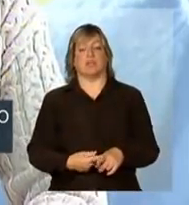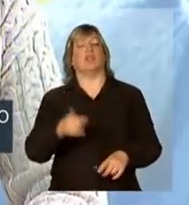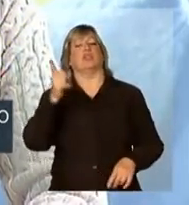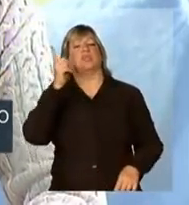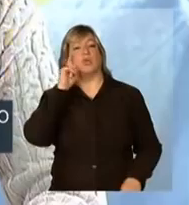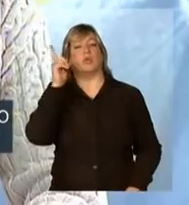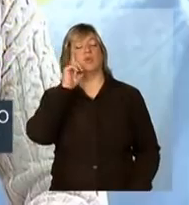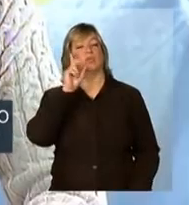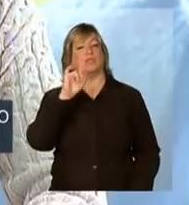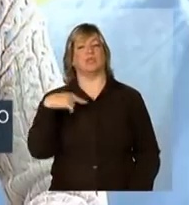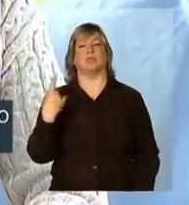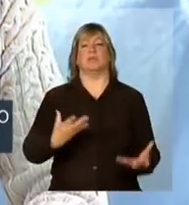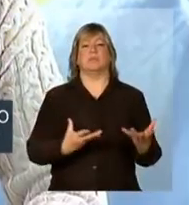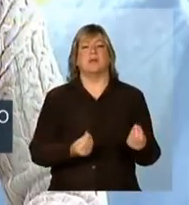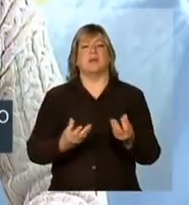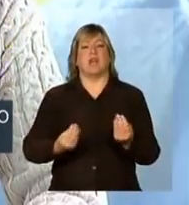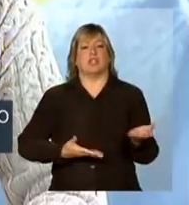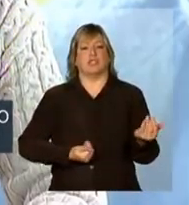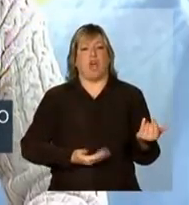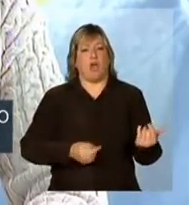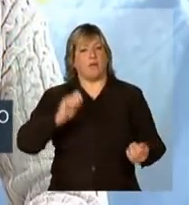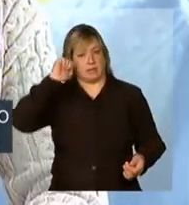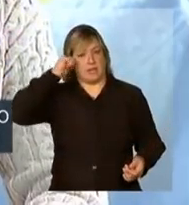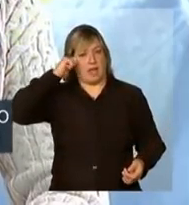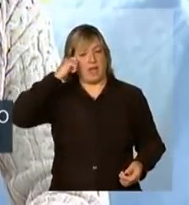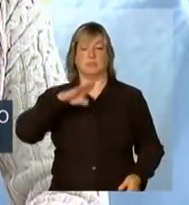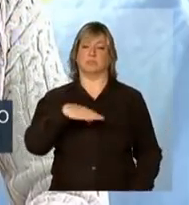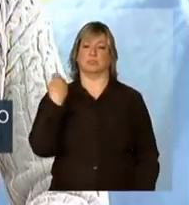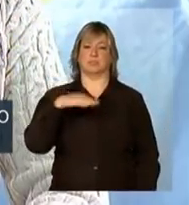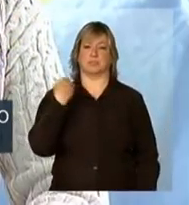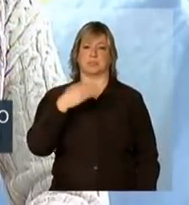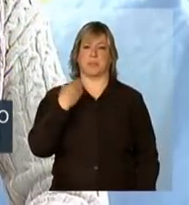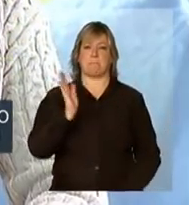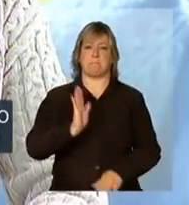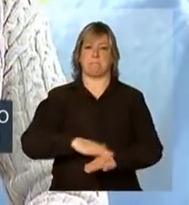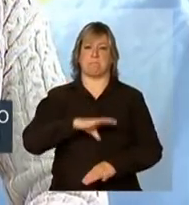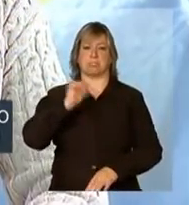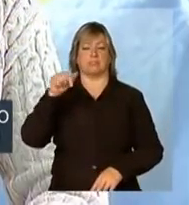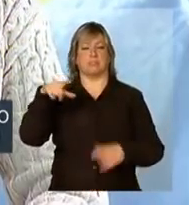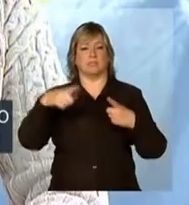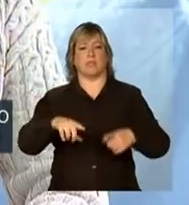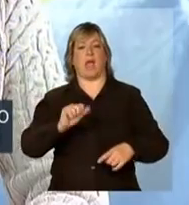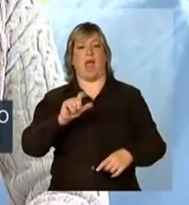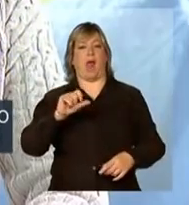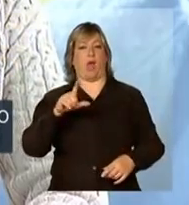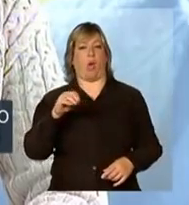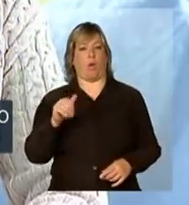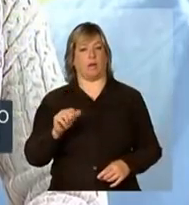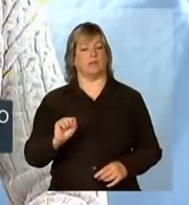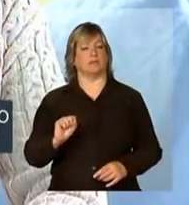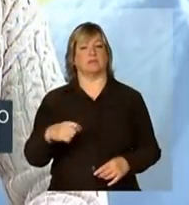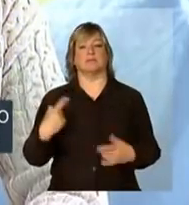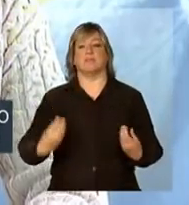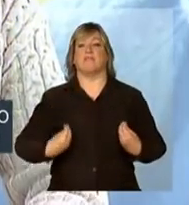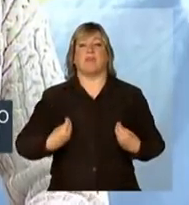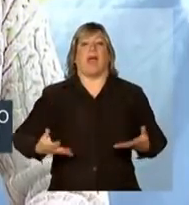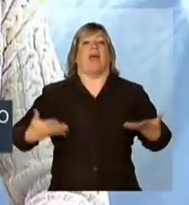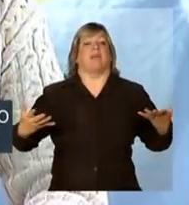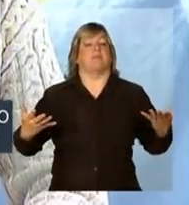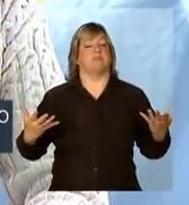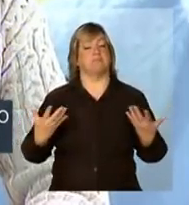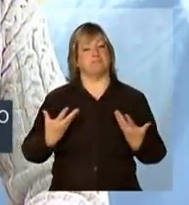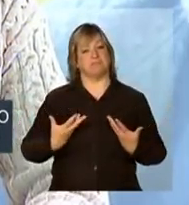dia quantos jovens negros vem morrendo e sem perspectiva de vida. E os demais ficam só